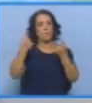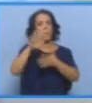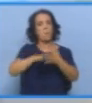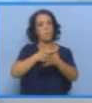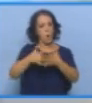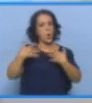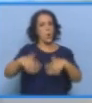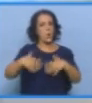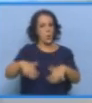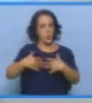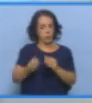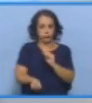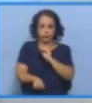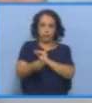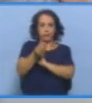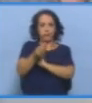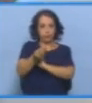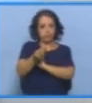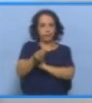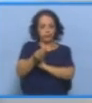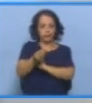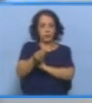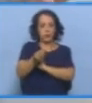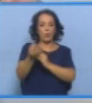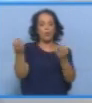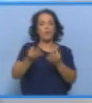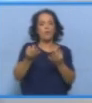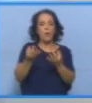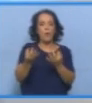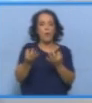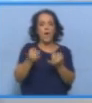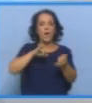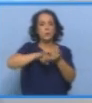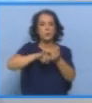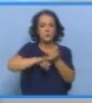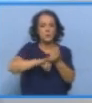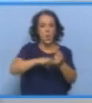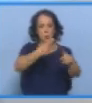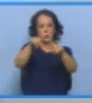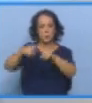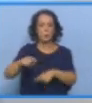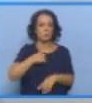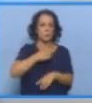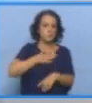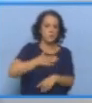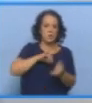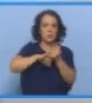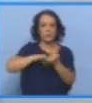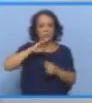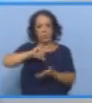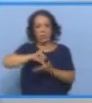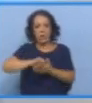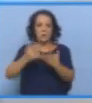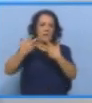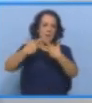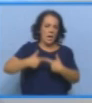realmente até inovador, que congregou múltiplas associações, desde empresários, associações locais,